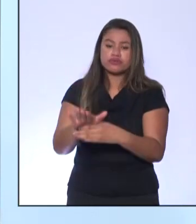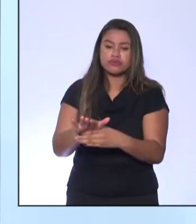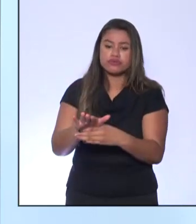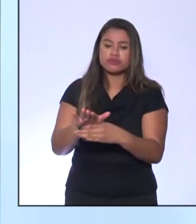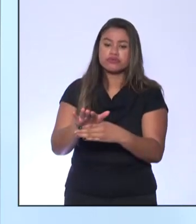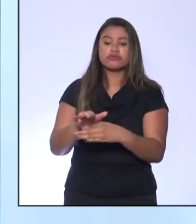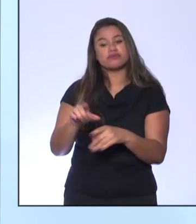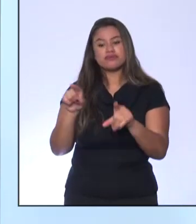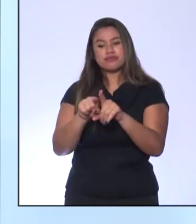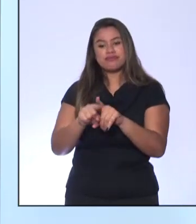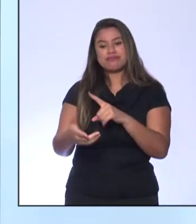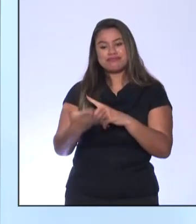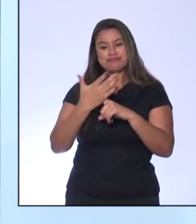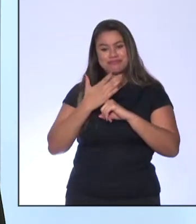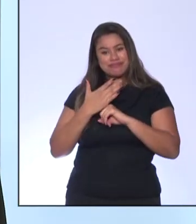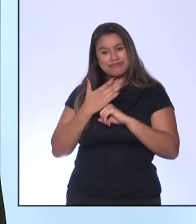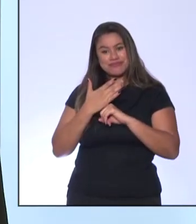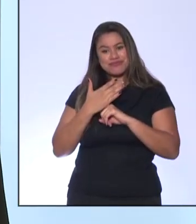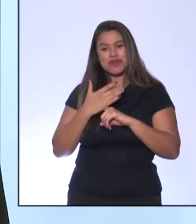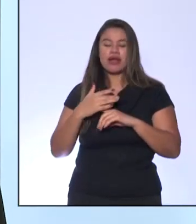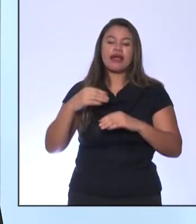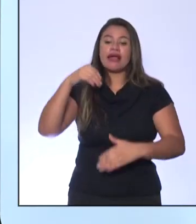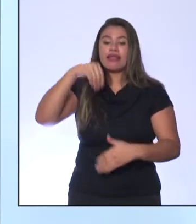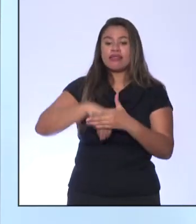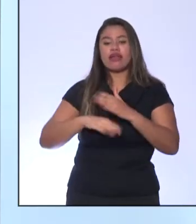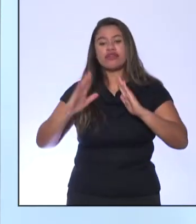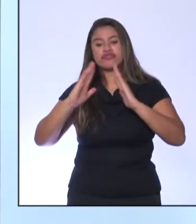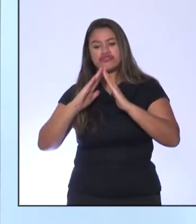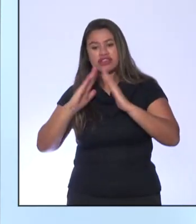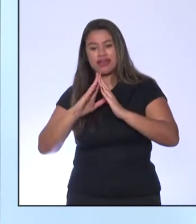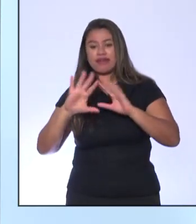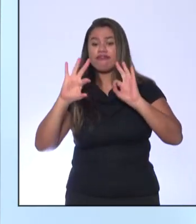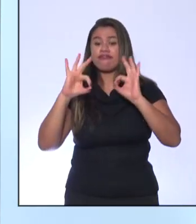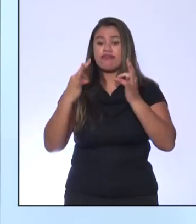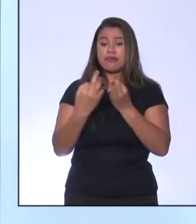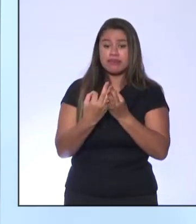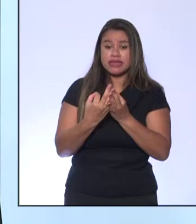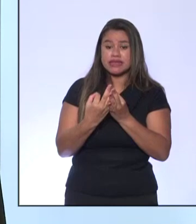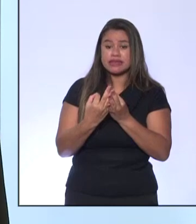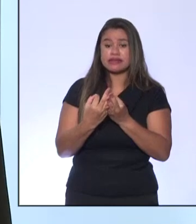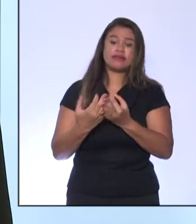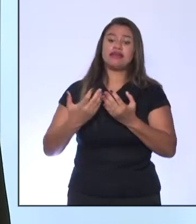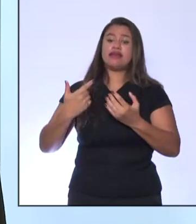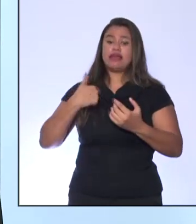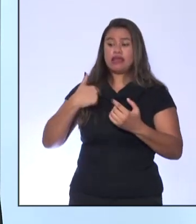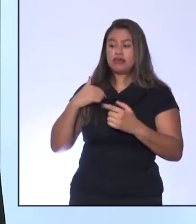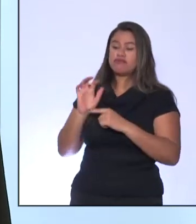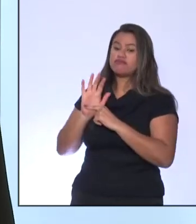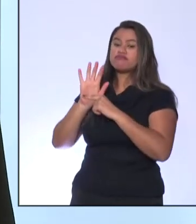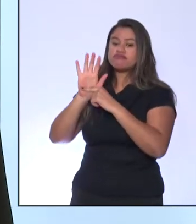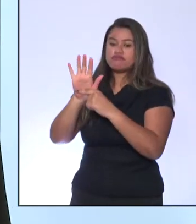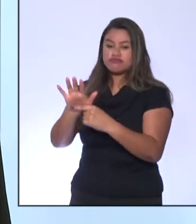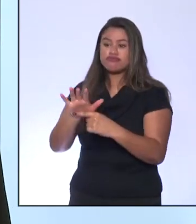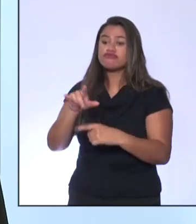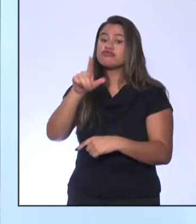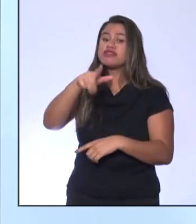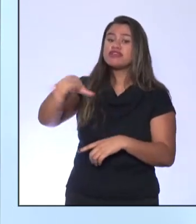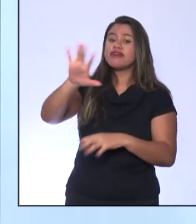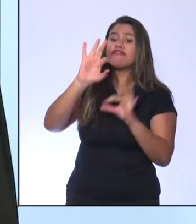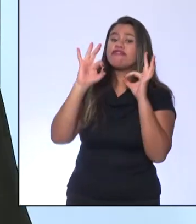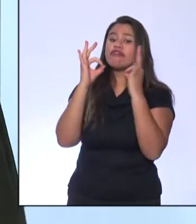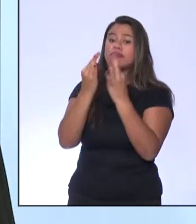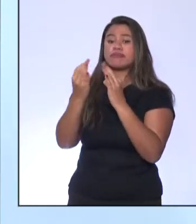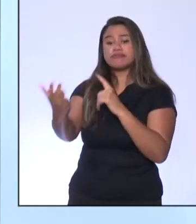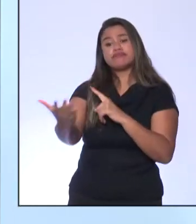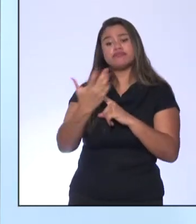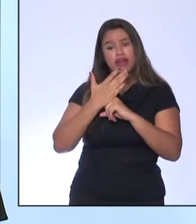casa de vocês. E que as pessoas que estão lá também ajudam vocês com muitas coisas. Como